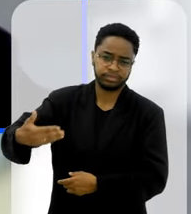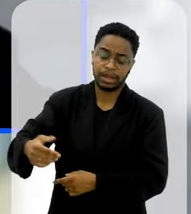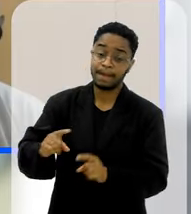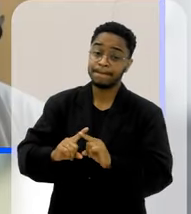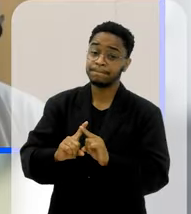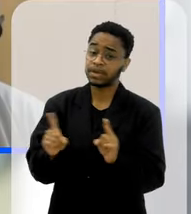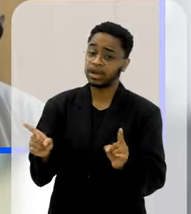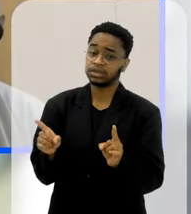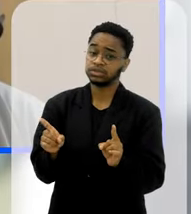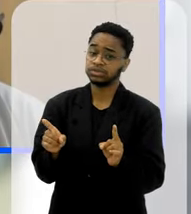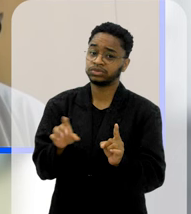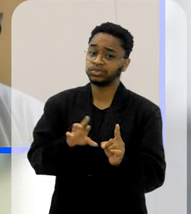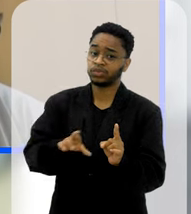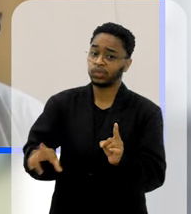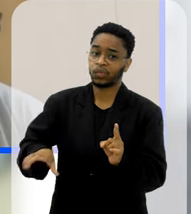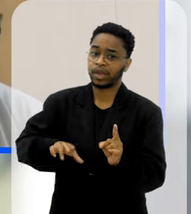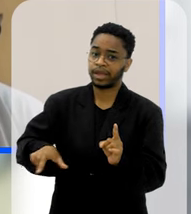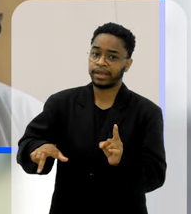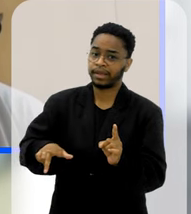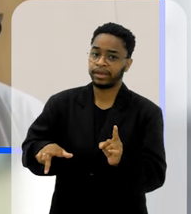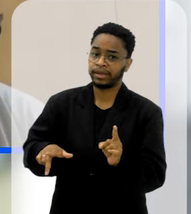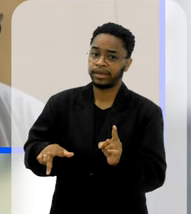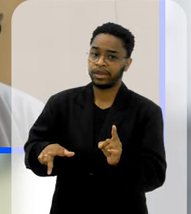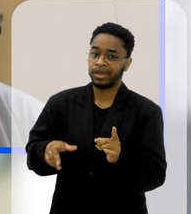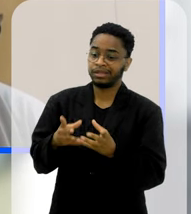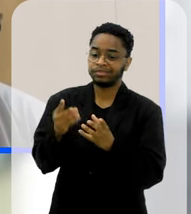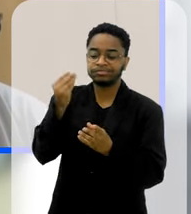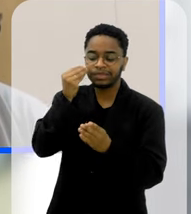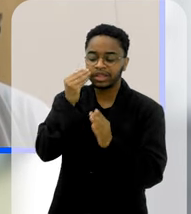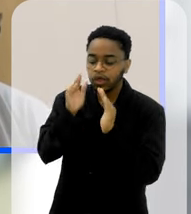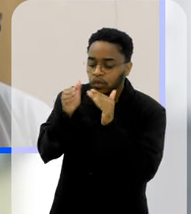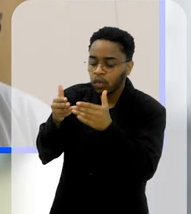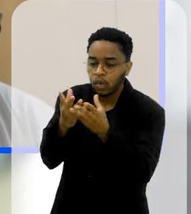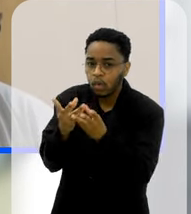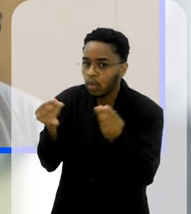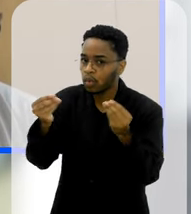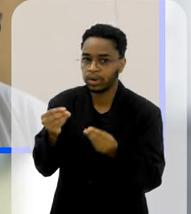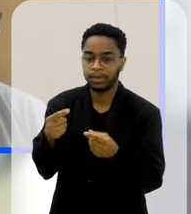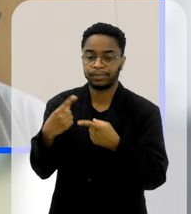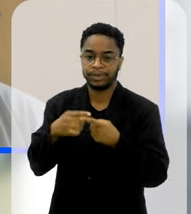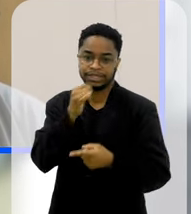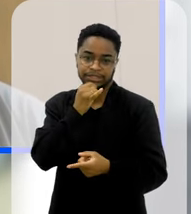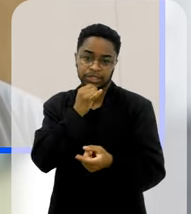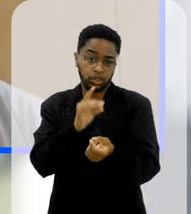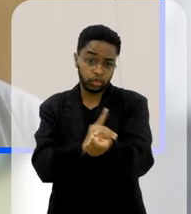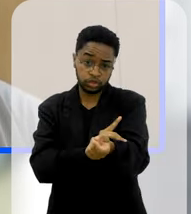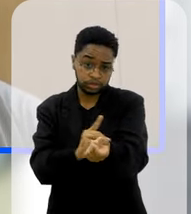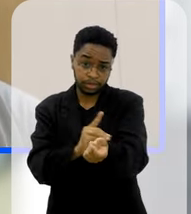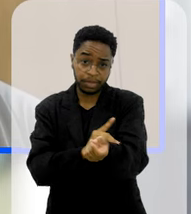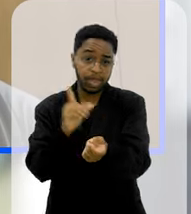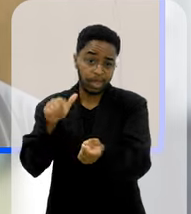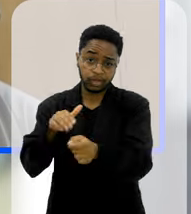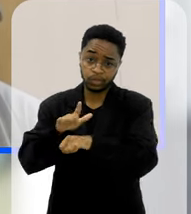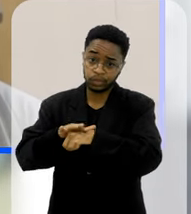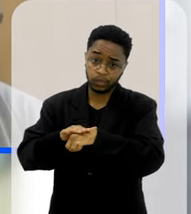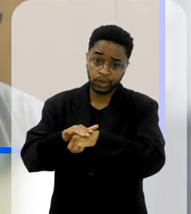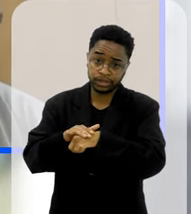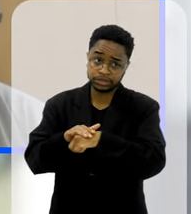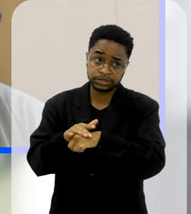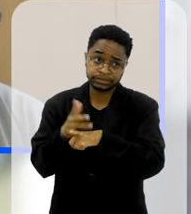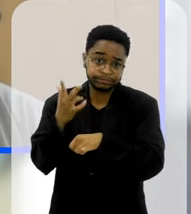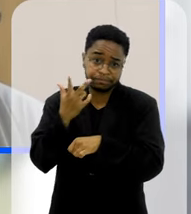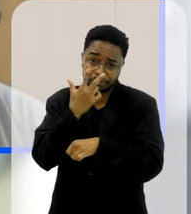muitos anos, mas não mais naquela prática da cura, porque uma hipertensão, diabetes, EPOC,